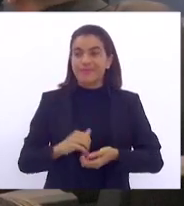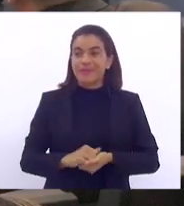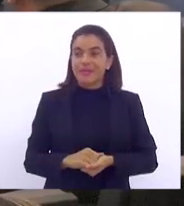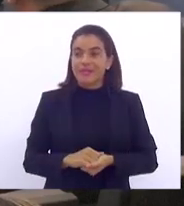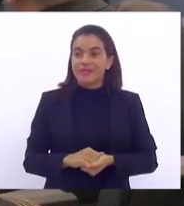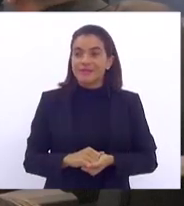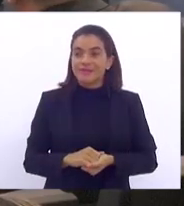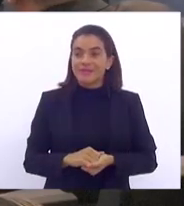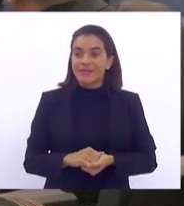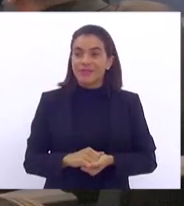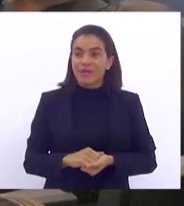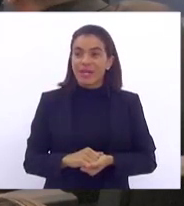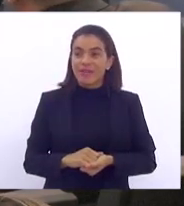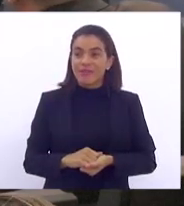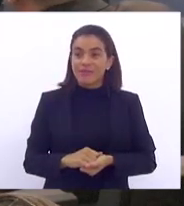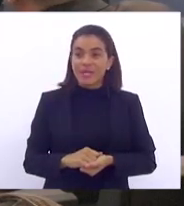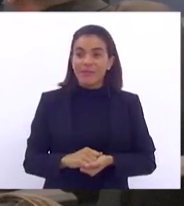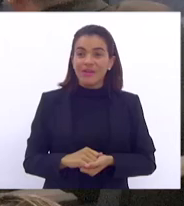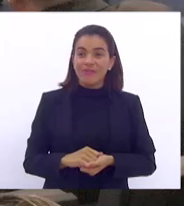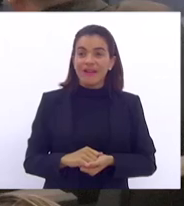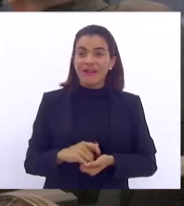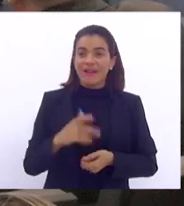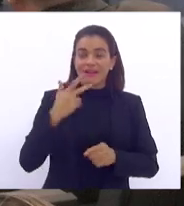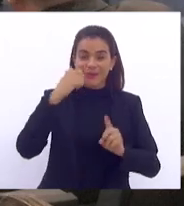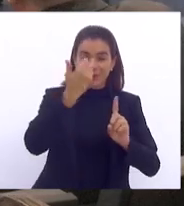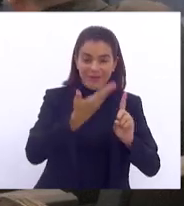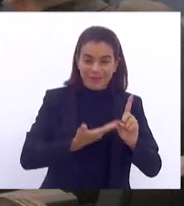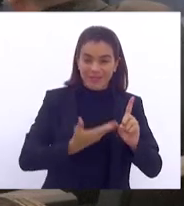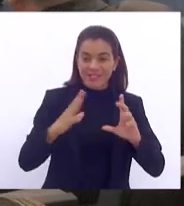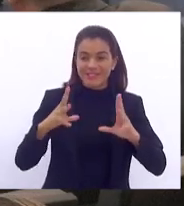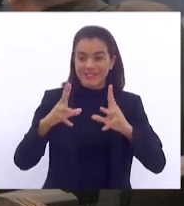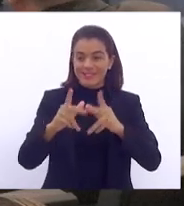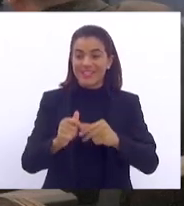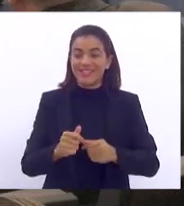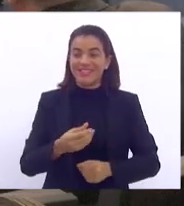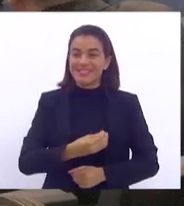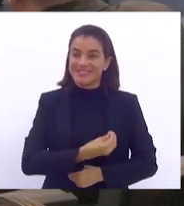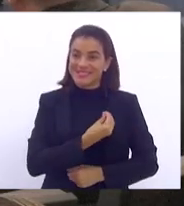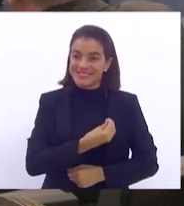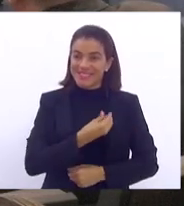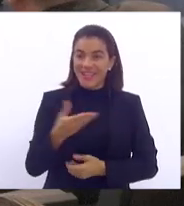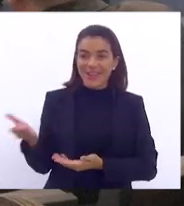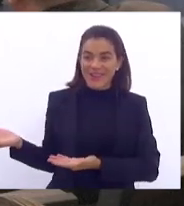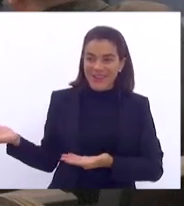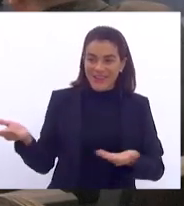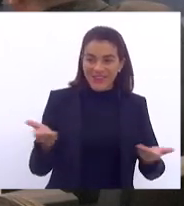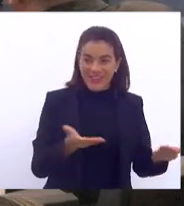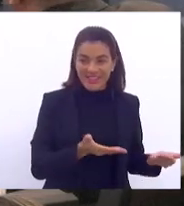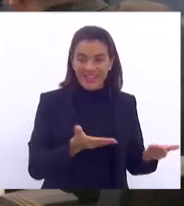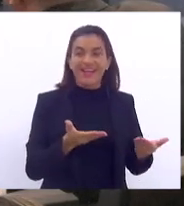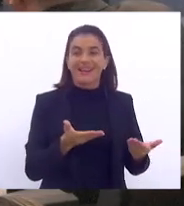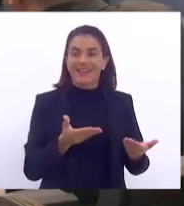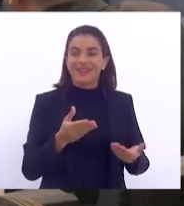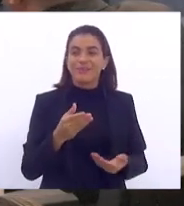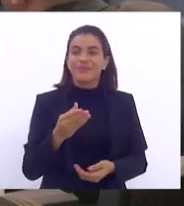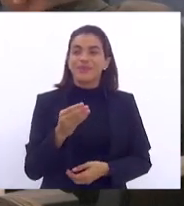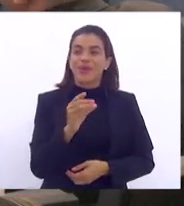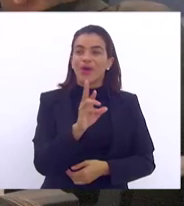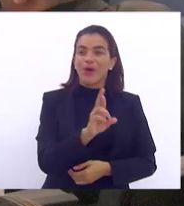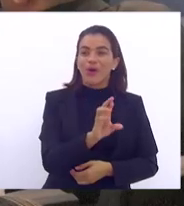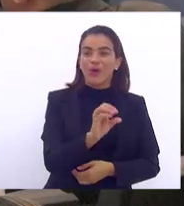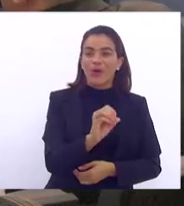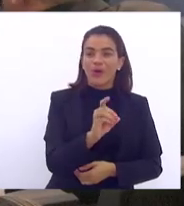leve de uma singela homenagem aos participantes e já convidar o Dr João Carlos solto e o Dr Rodrigo